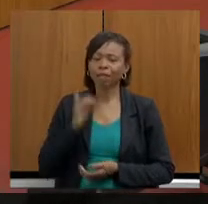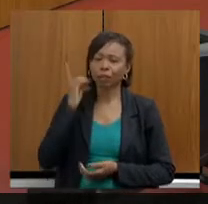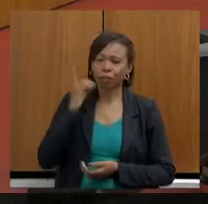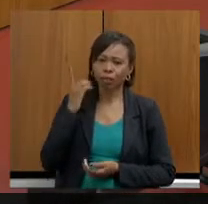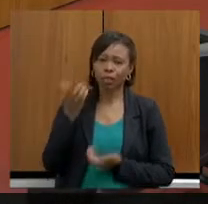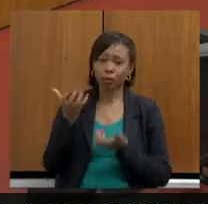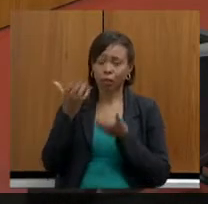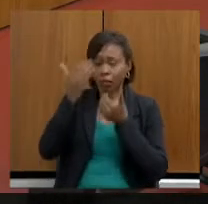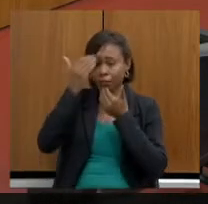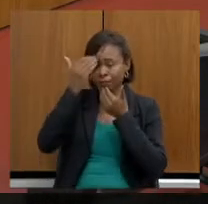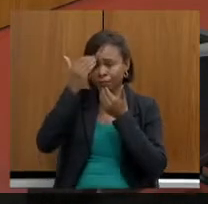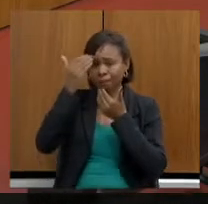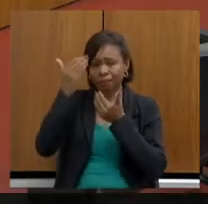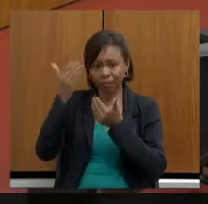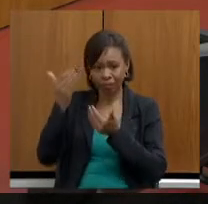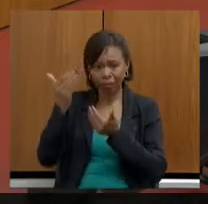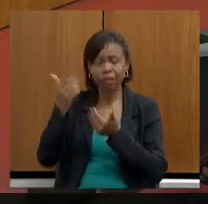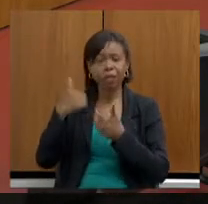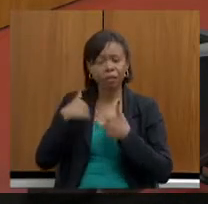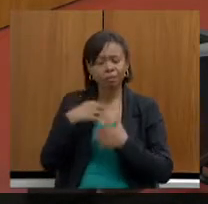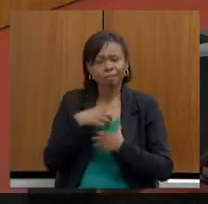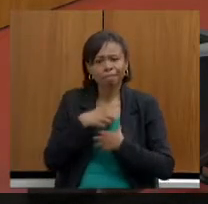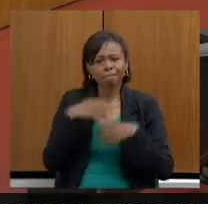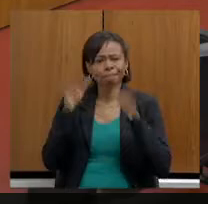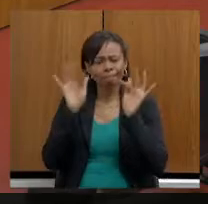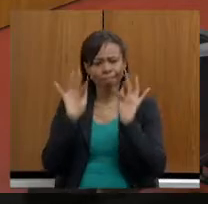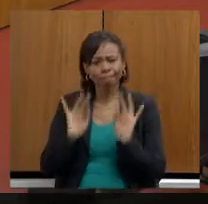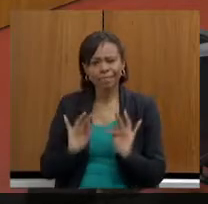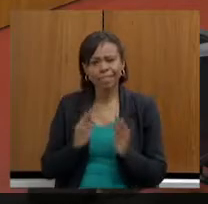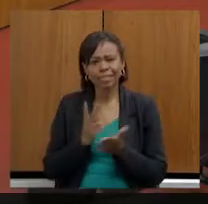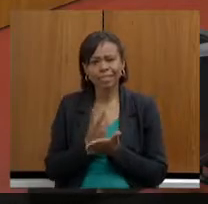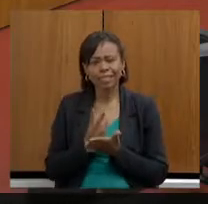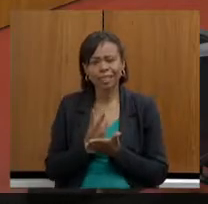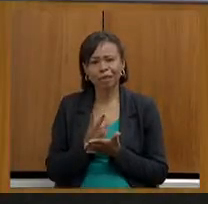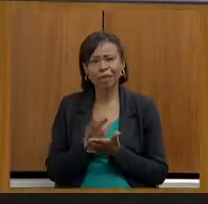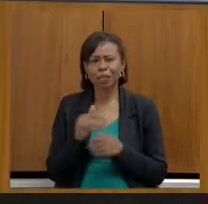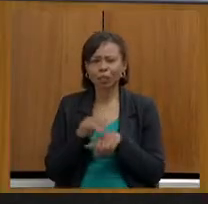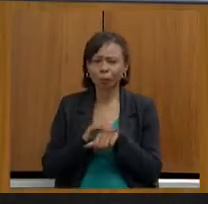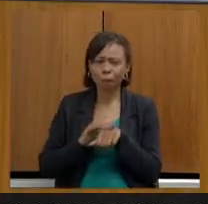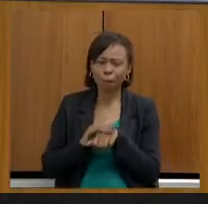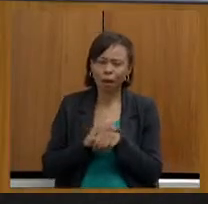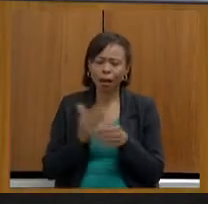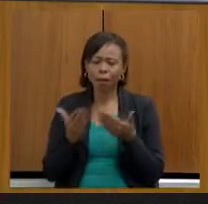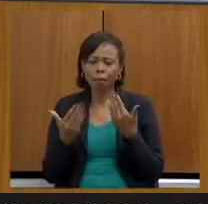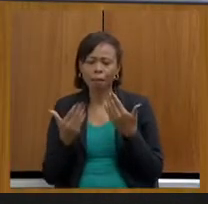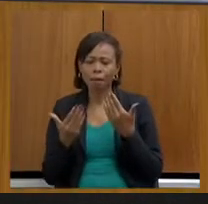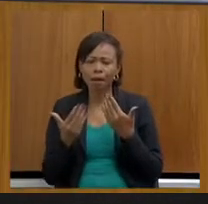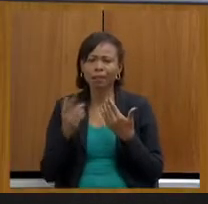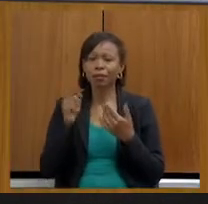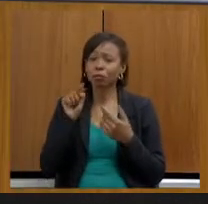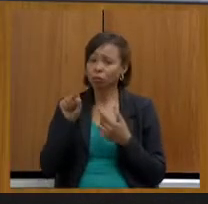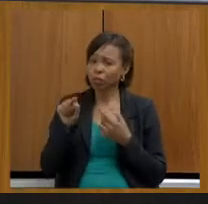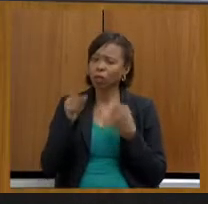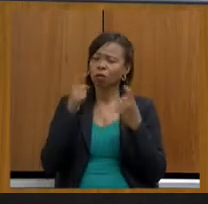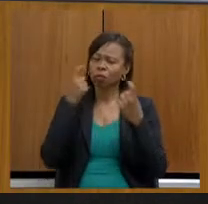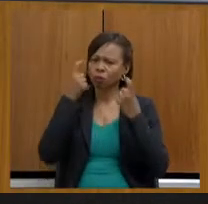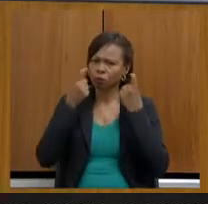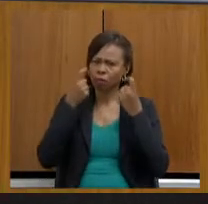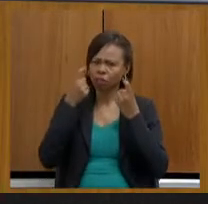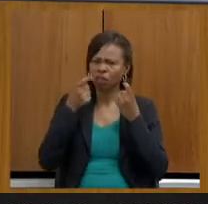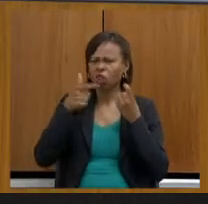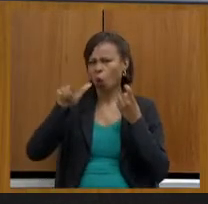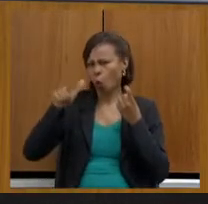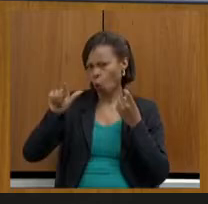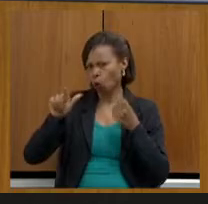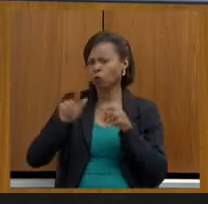agradecer eu fico muito feliz sempre da gente quando a gente conversa a sua preocupação né e de muitos